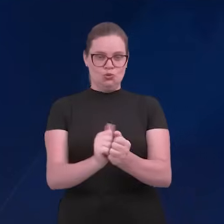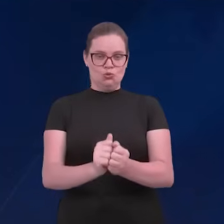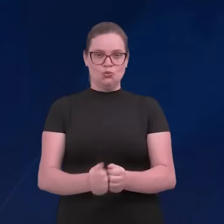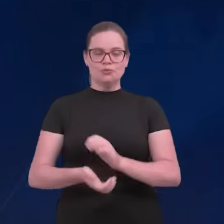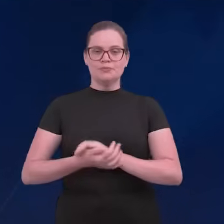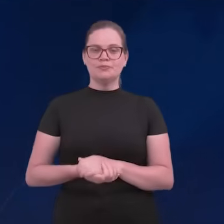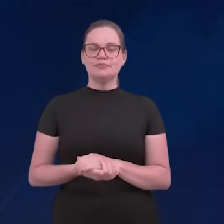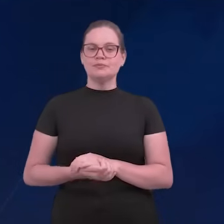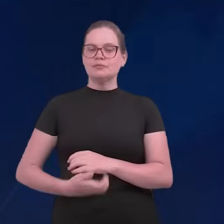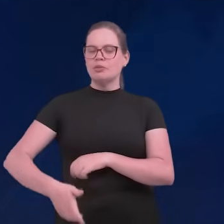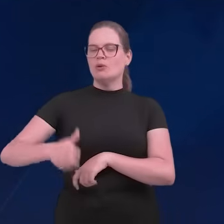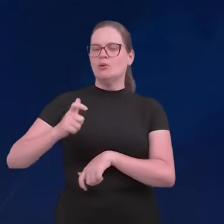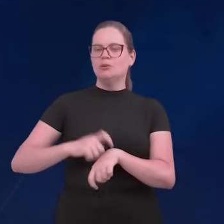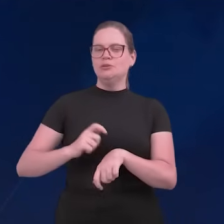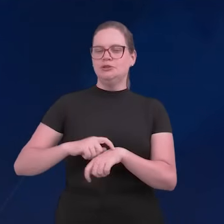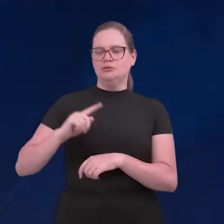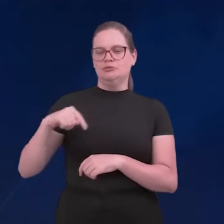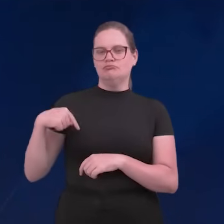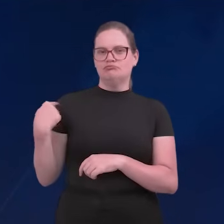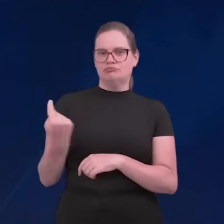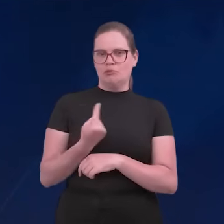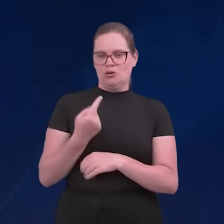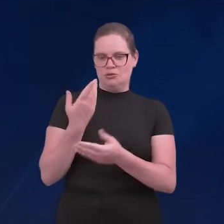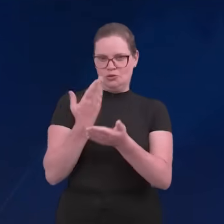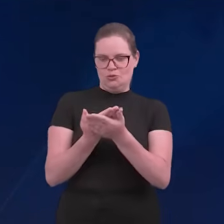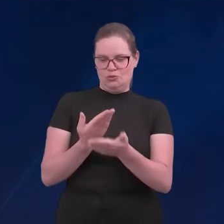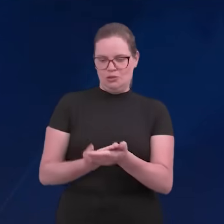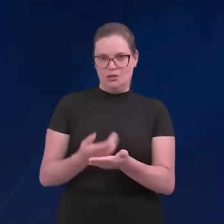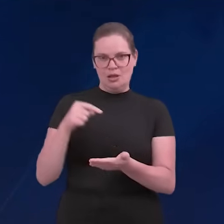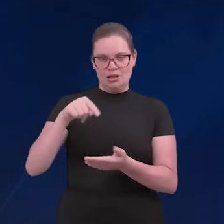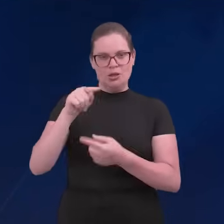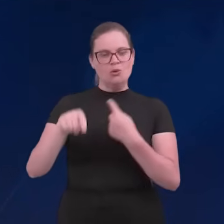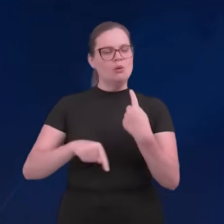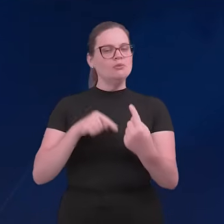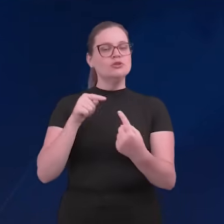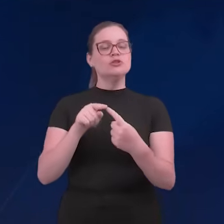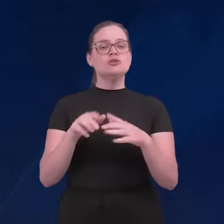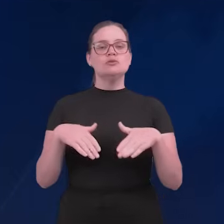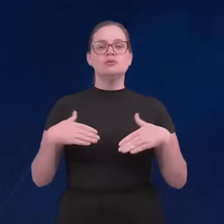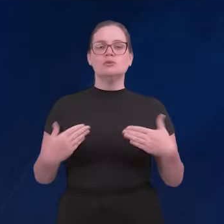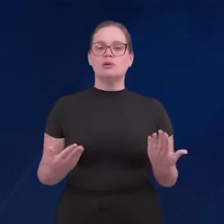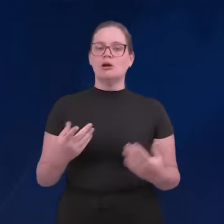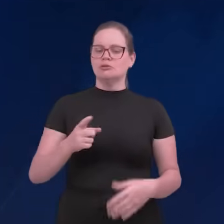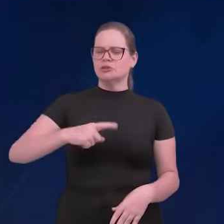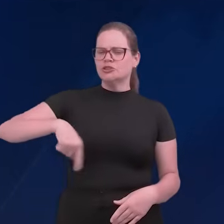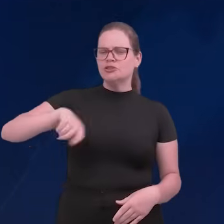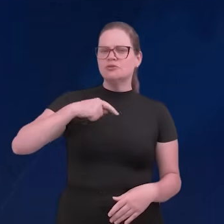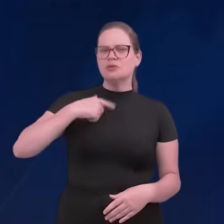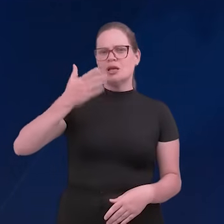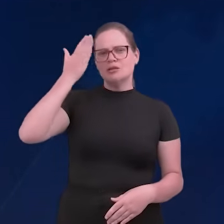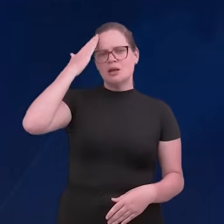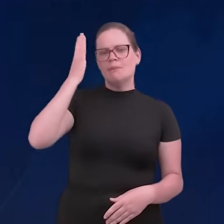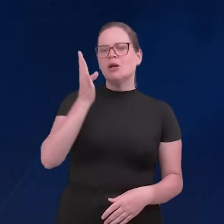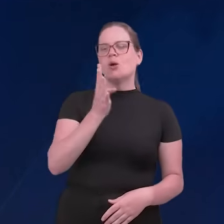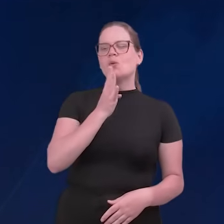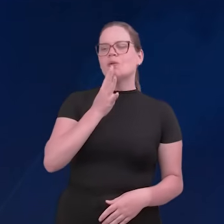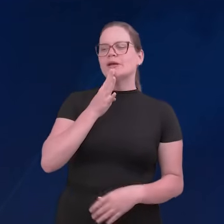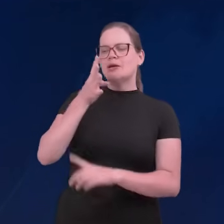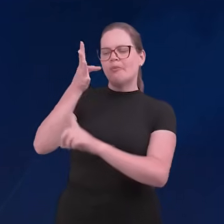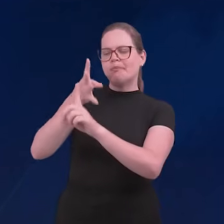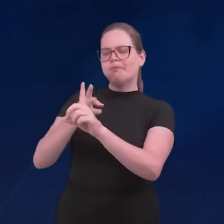Nosso objetivo com esse estudo é que todos tenham um conhecimento a mais sobre o Senhor